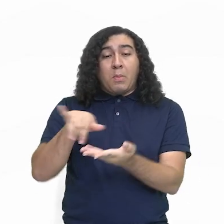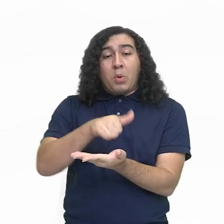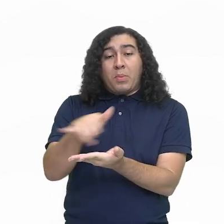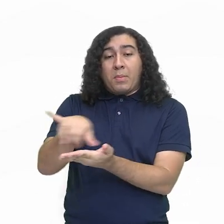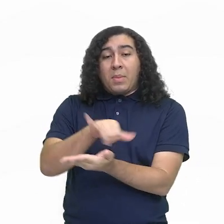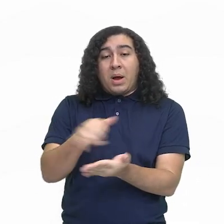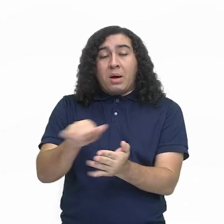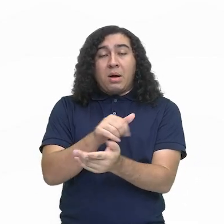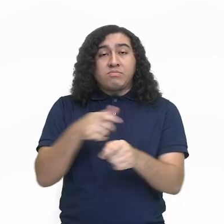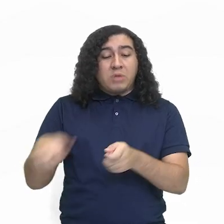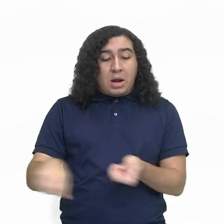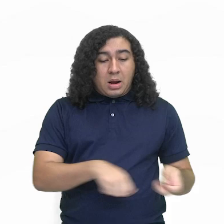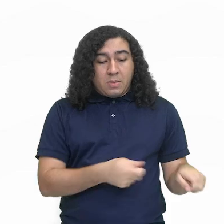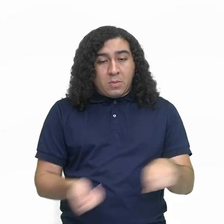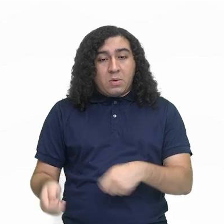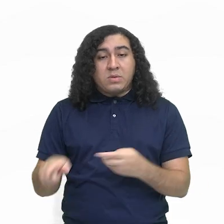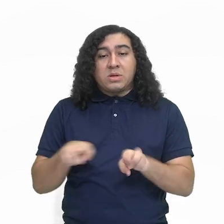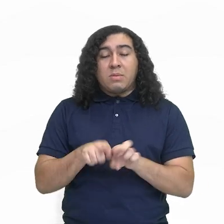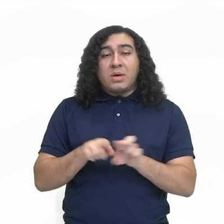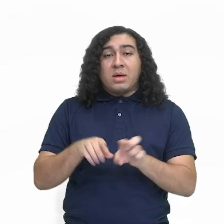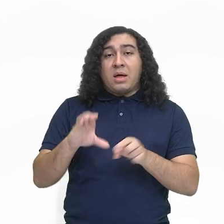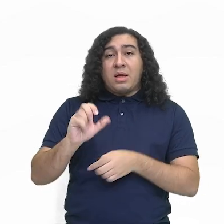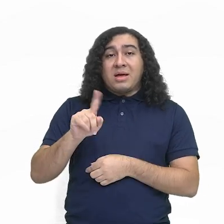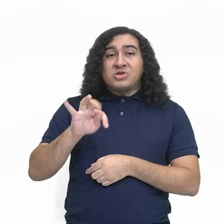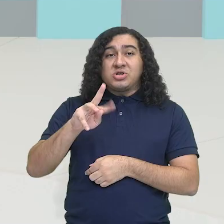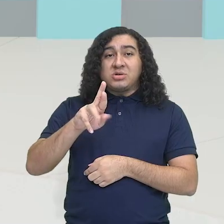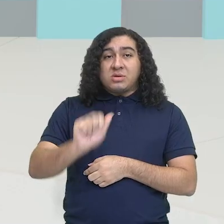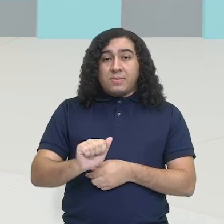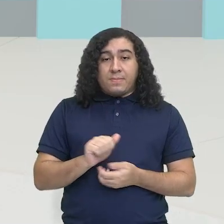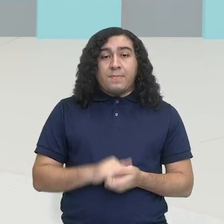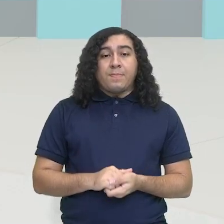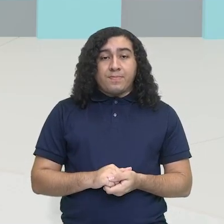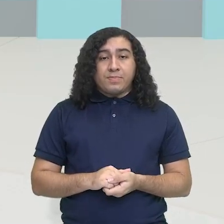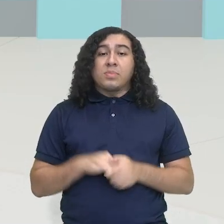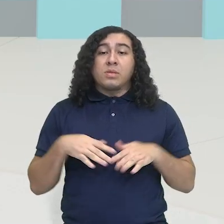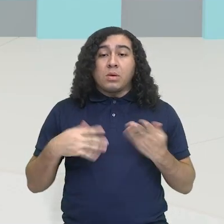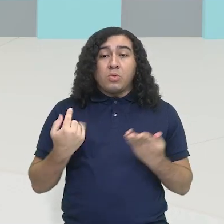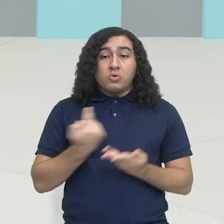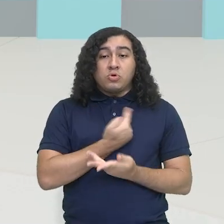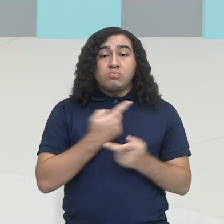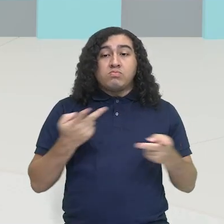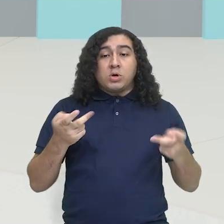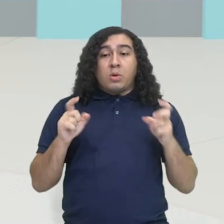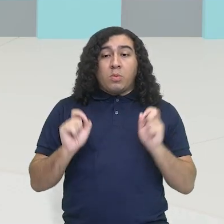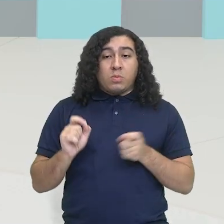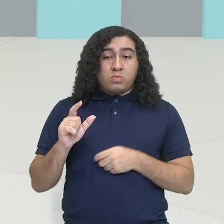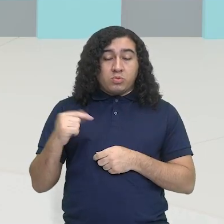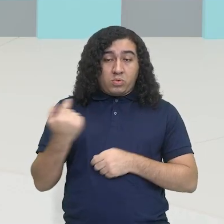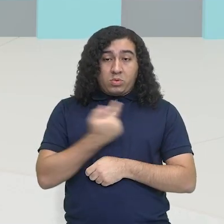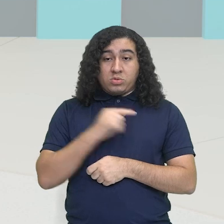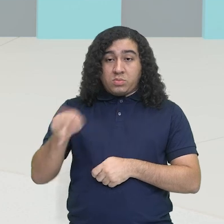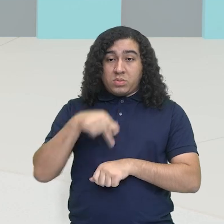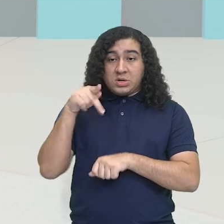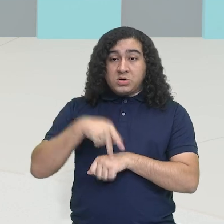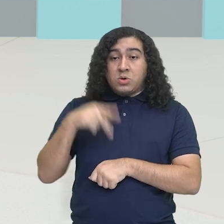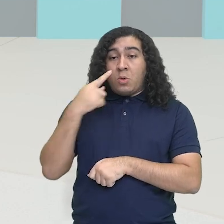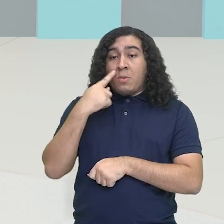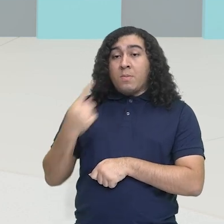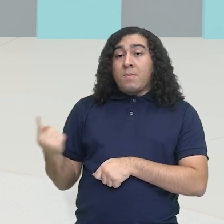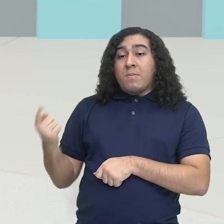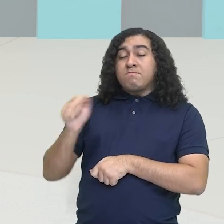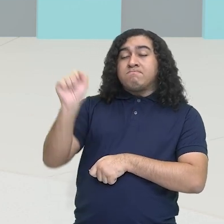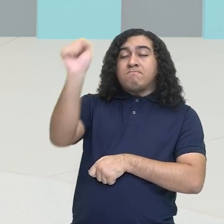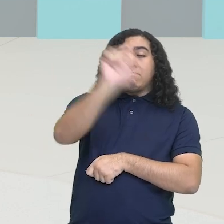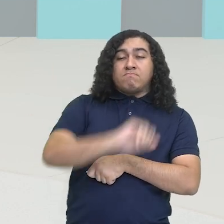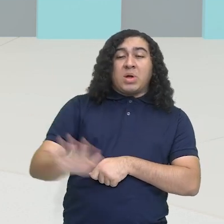fitas, carimbó e catira. Muito bem. Então a gente observa aí que no nosso país, né, que é tão